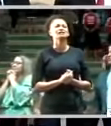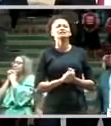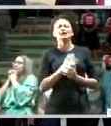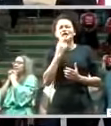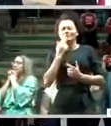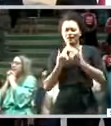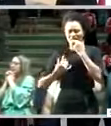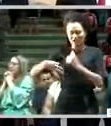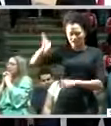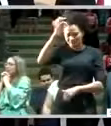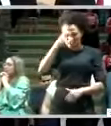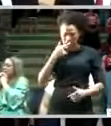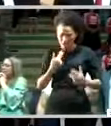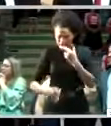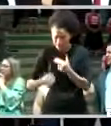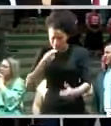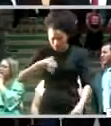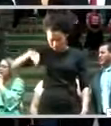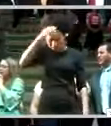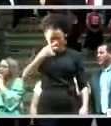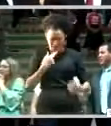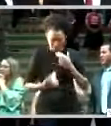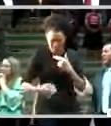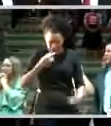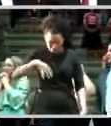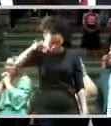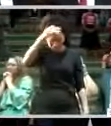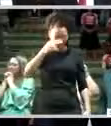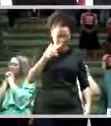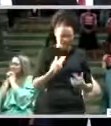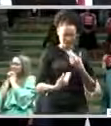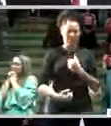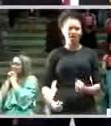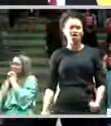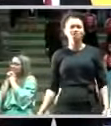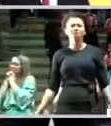Remanda Ilaya Sava Igaja House.